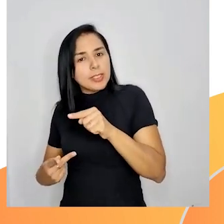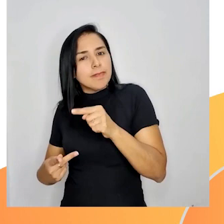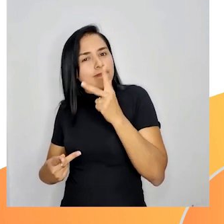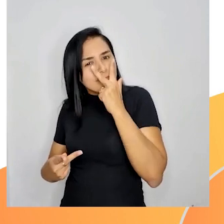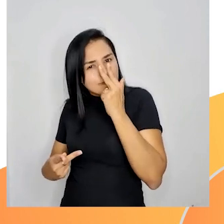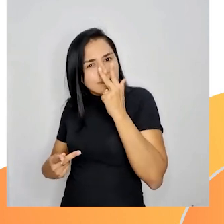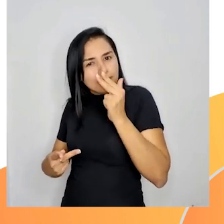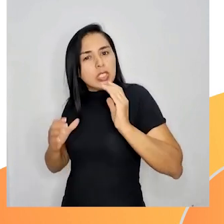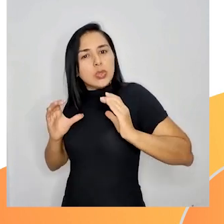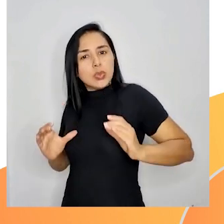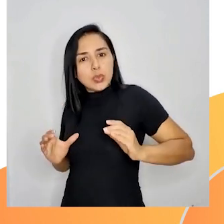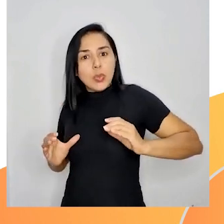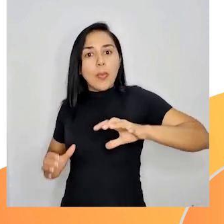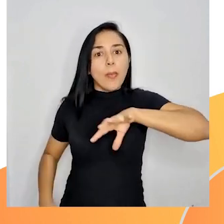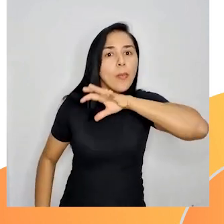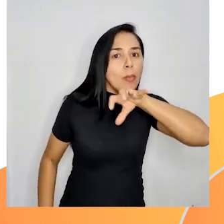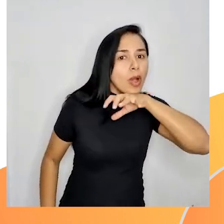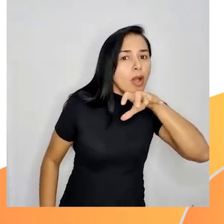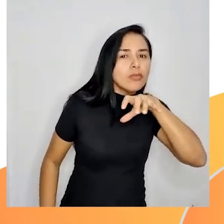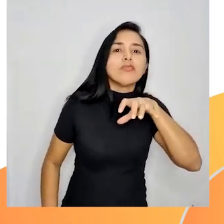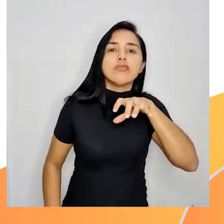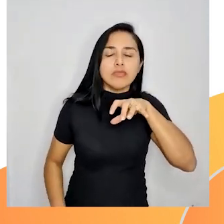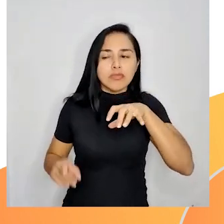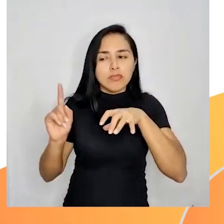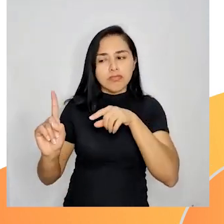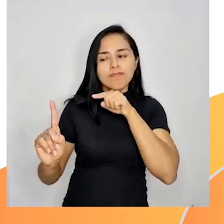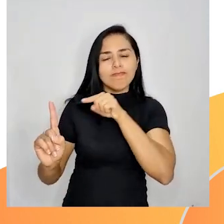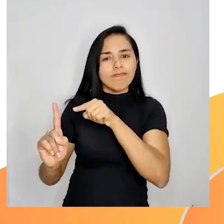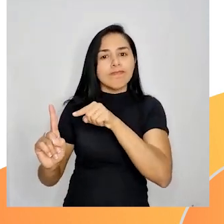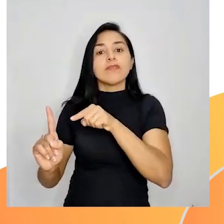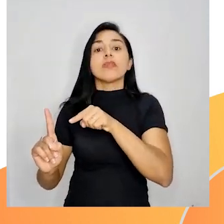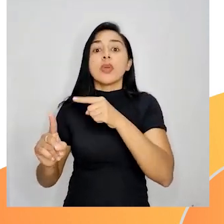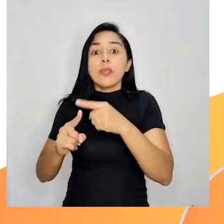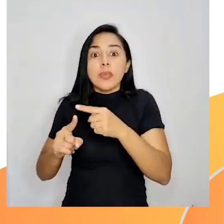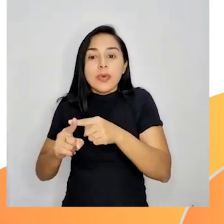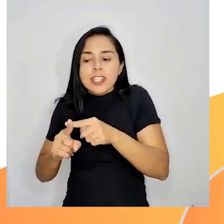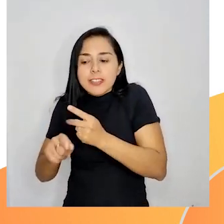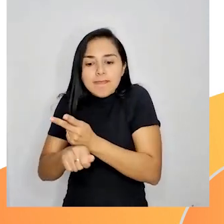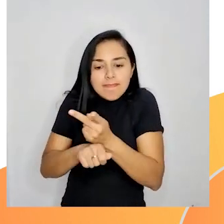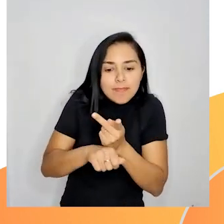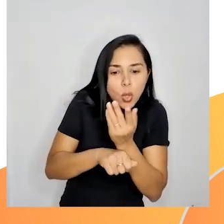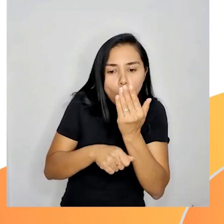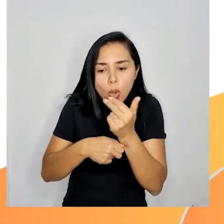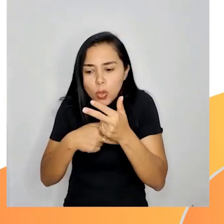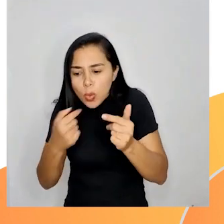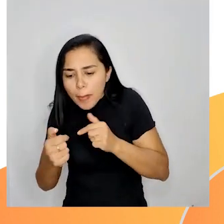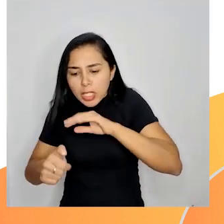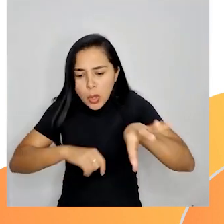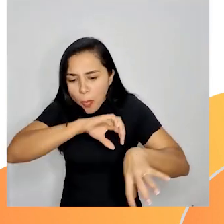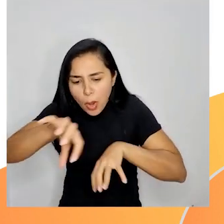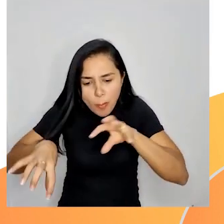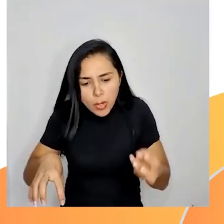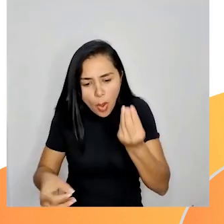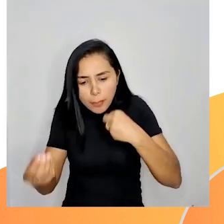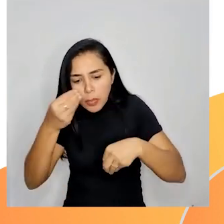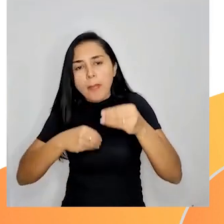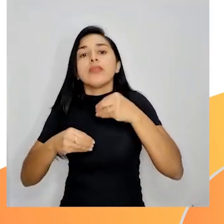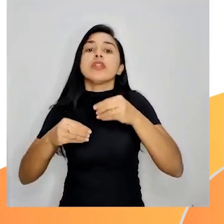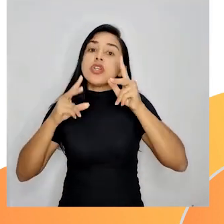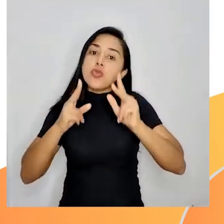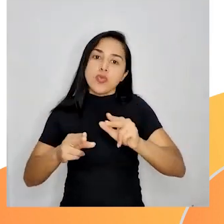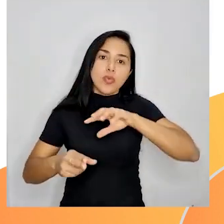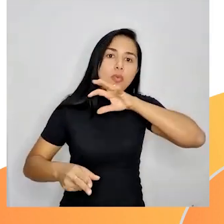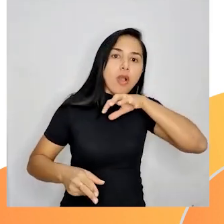ele assemelha-se a um bicho. Ele é um bicho que está ali catando comida entre os detritos. Ele